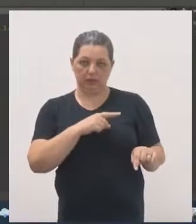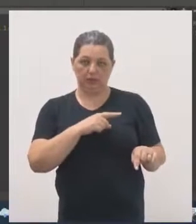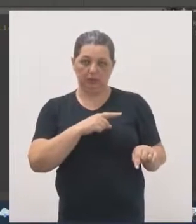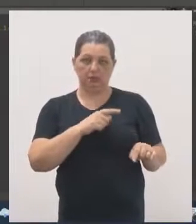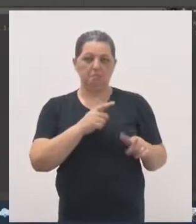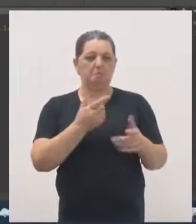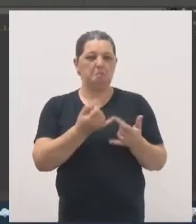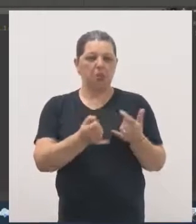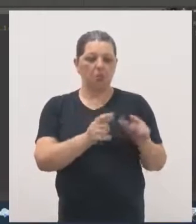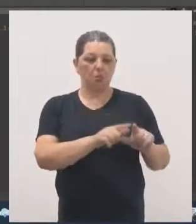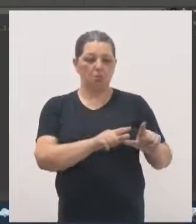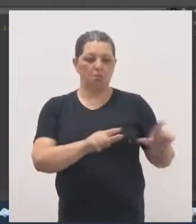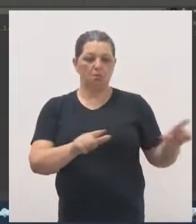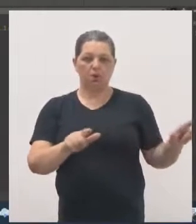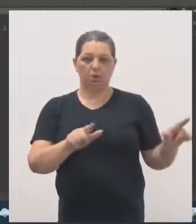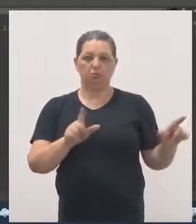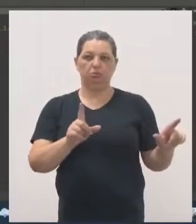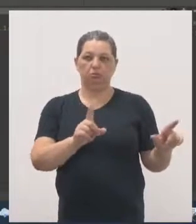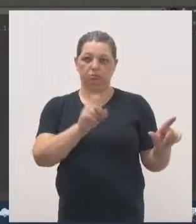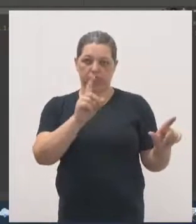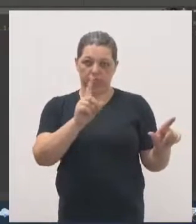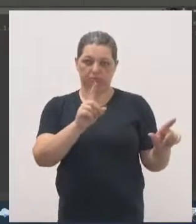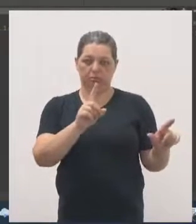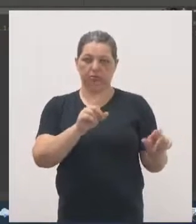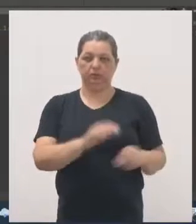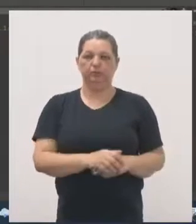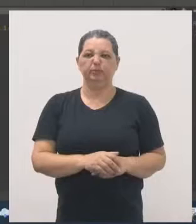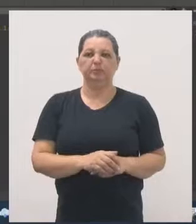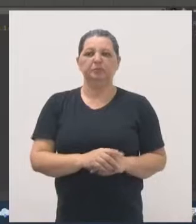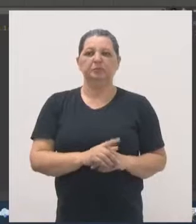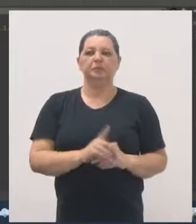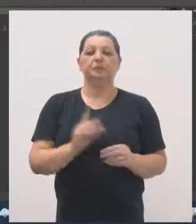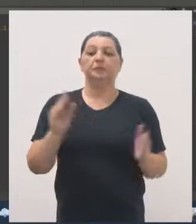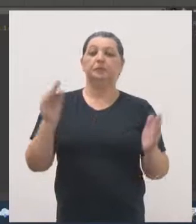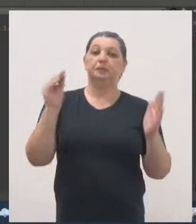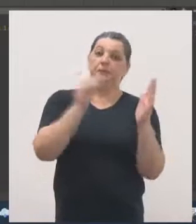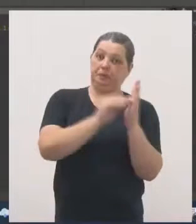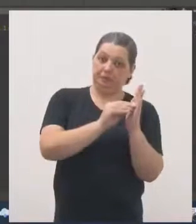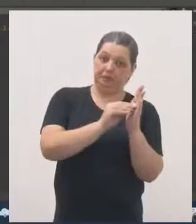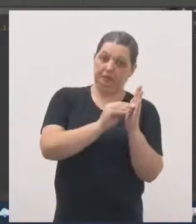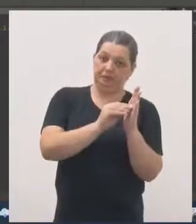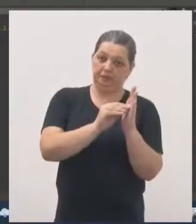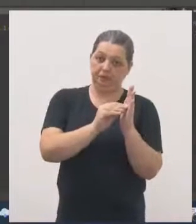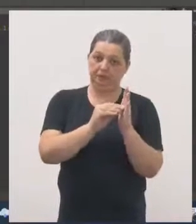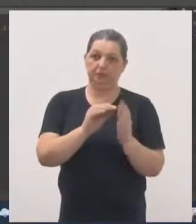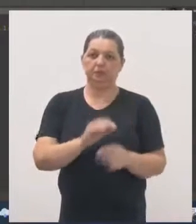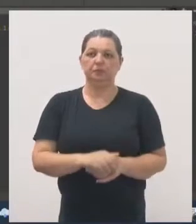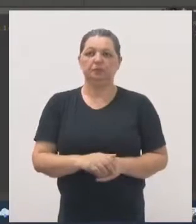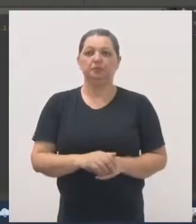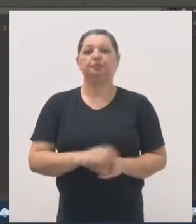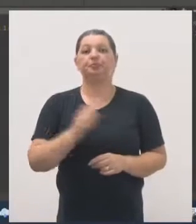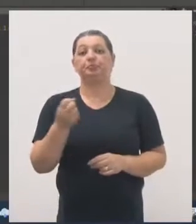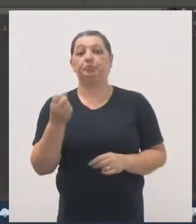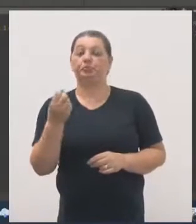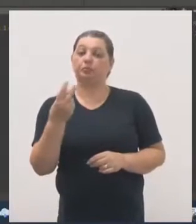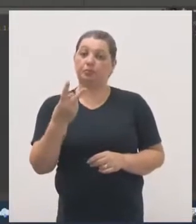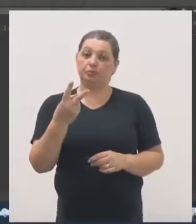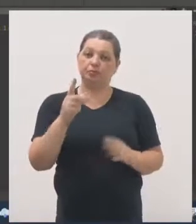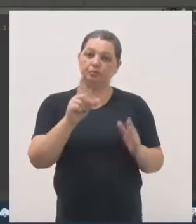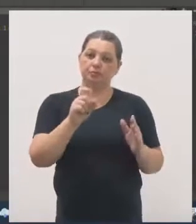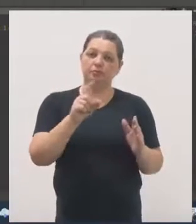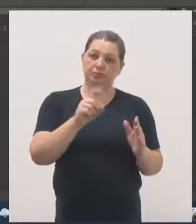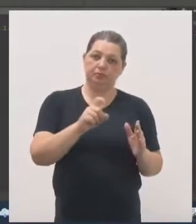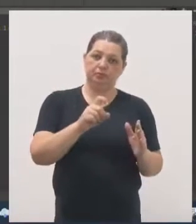vazio? Você pode clicar com o direito e inserir nova track, ou você pode clicar 2 vezes, tá vendo?